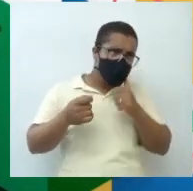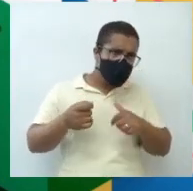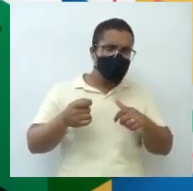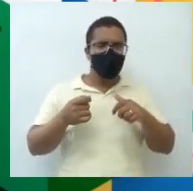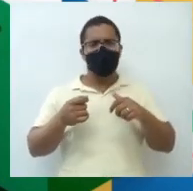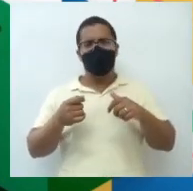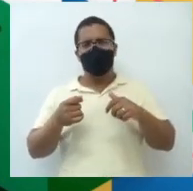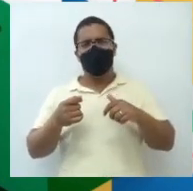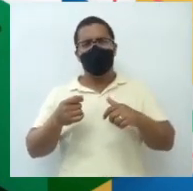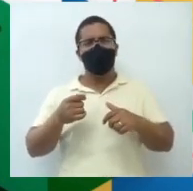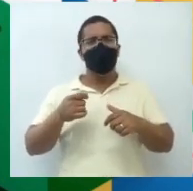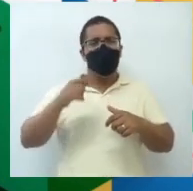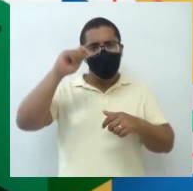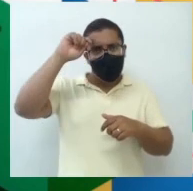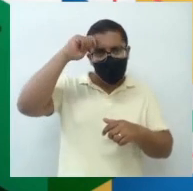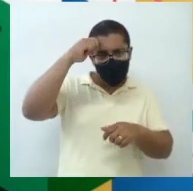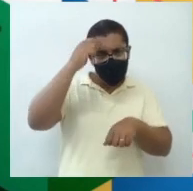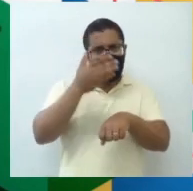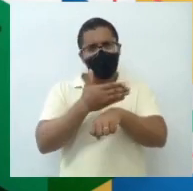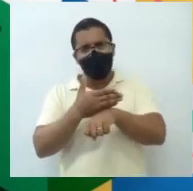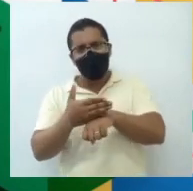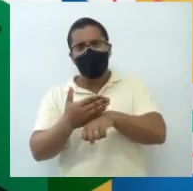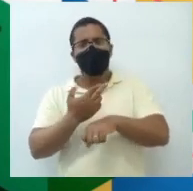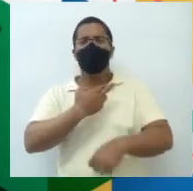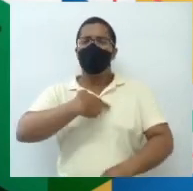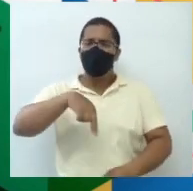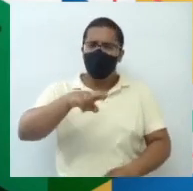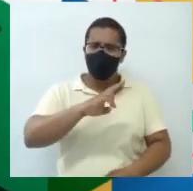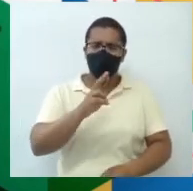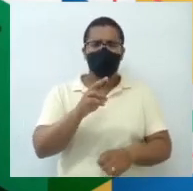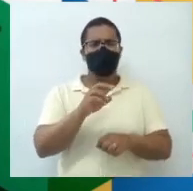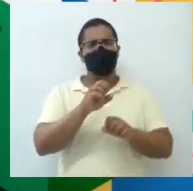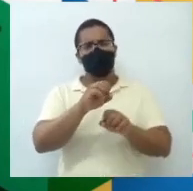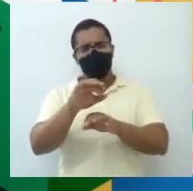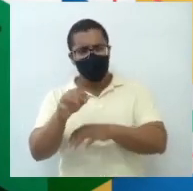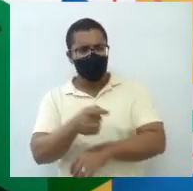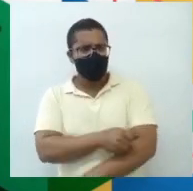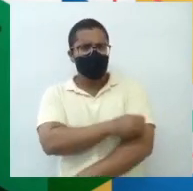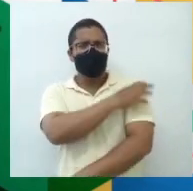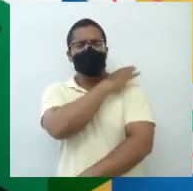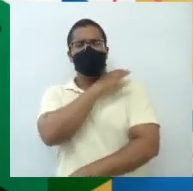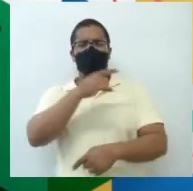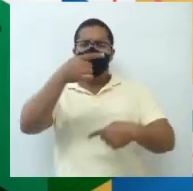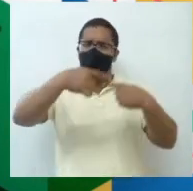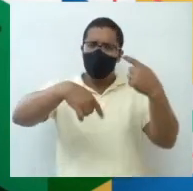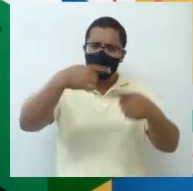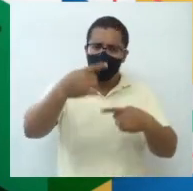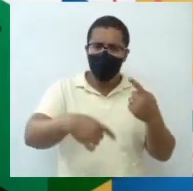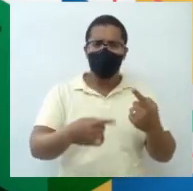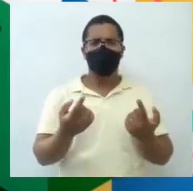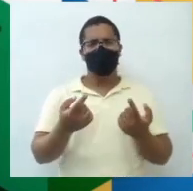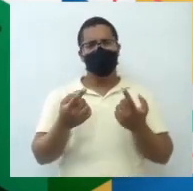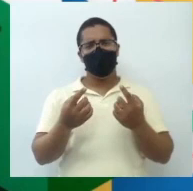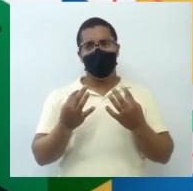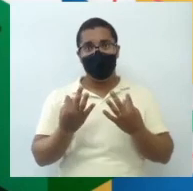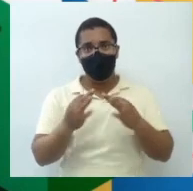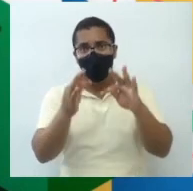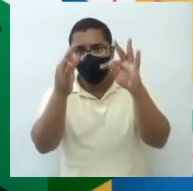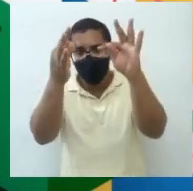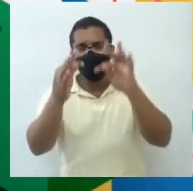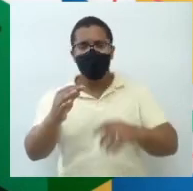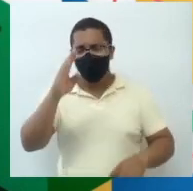religiosos educacionais econômicos políticos e tecnológicos bom e principalmente